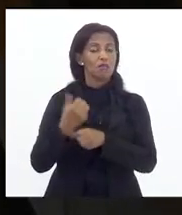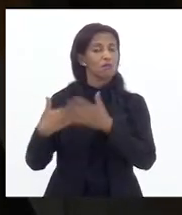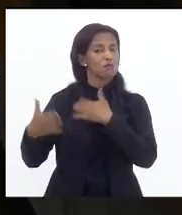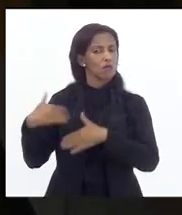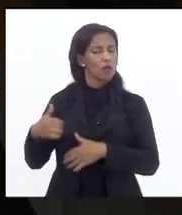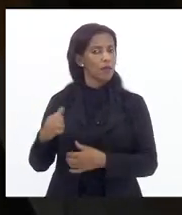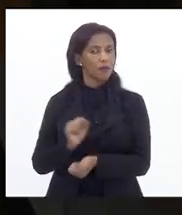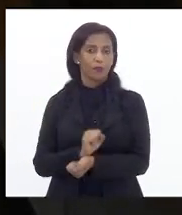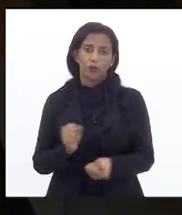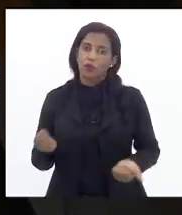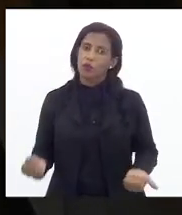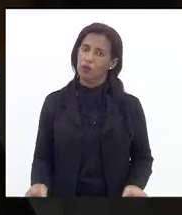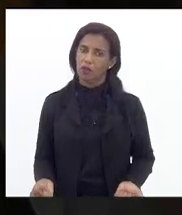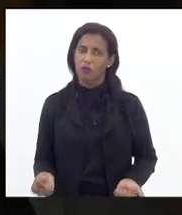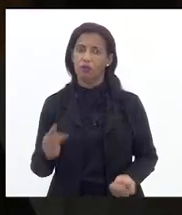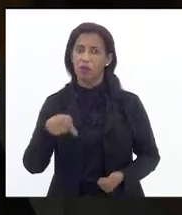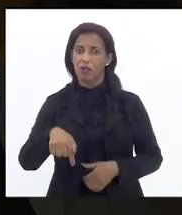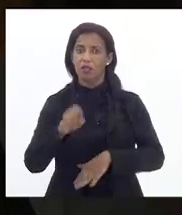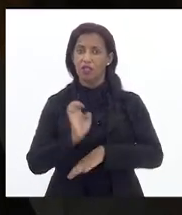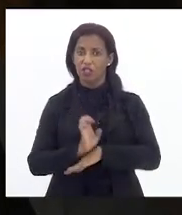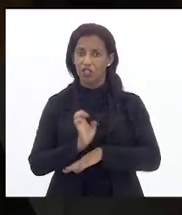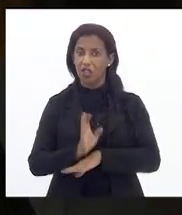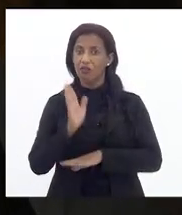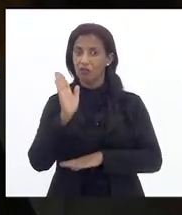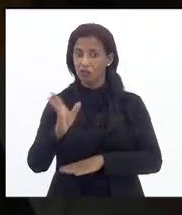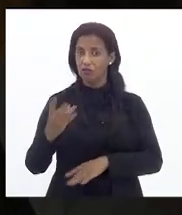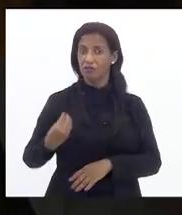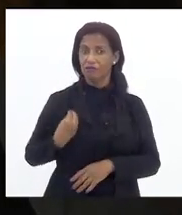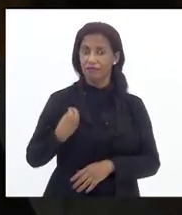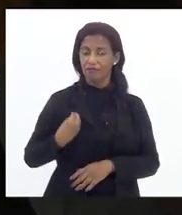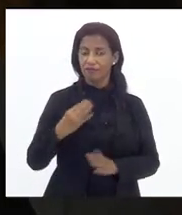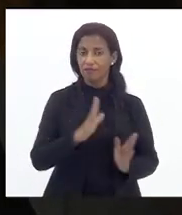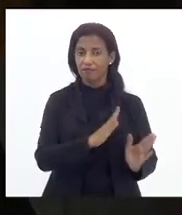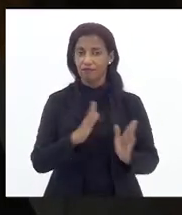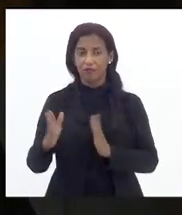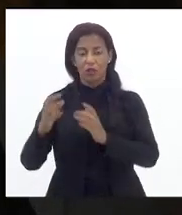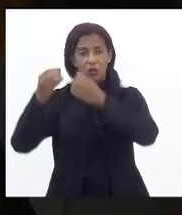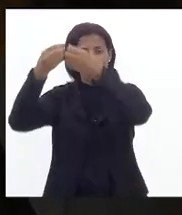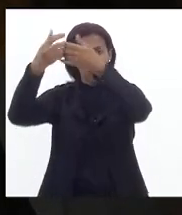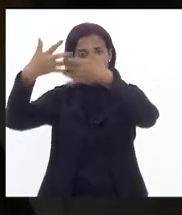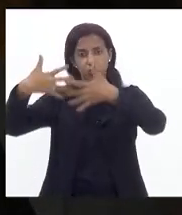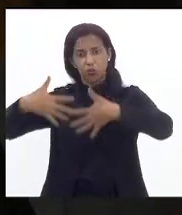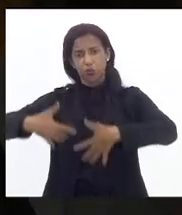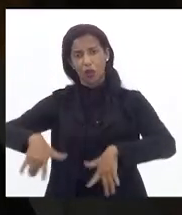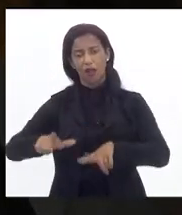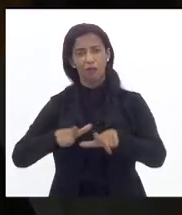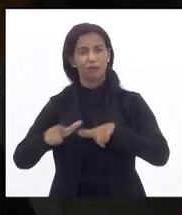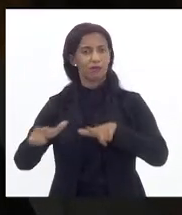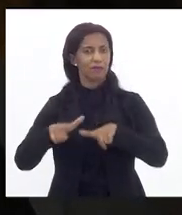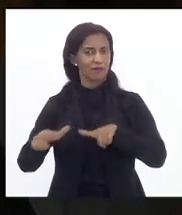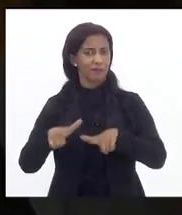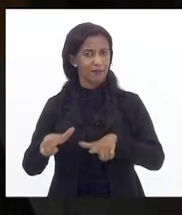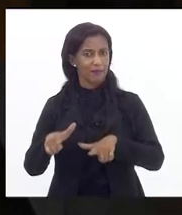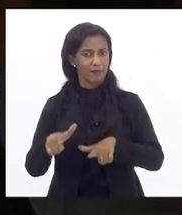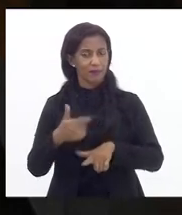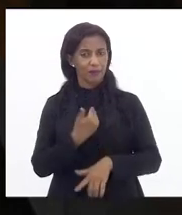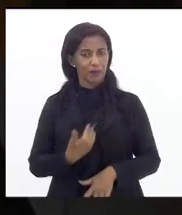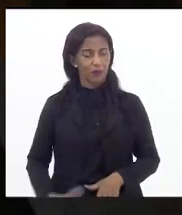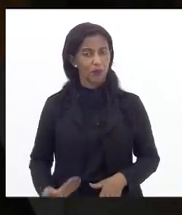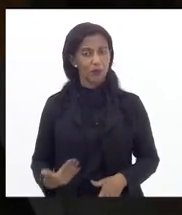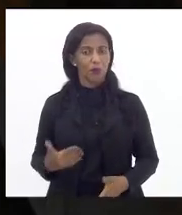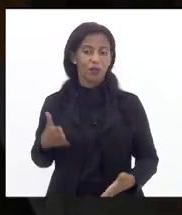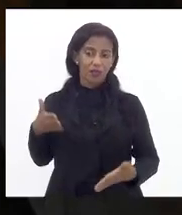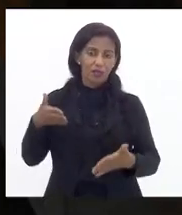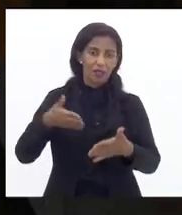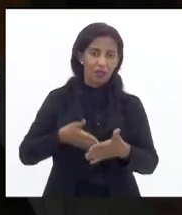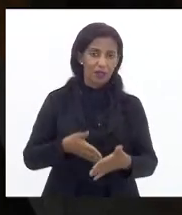não é possível que nesse estado que já está vivenciando um desmonte gradativo do serviço público O que a gente tem aqui